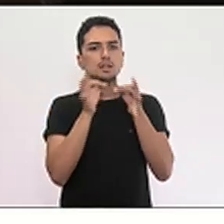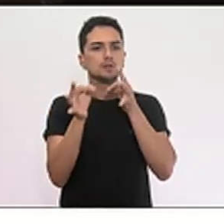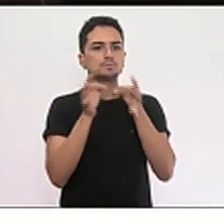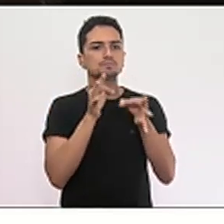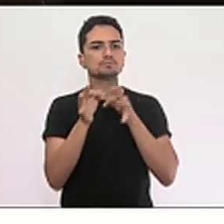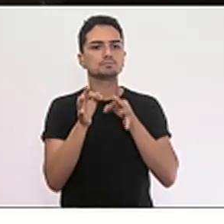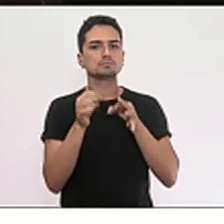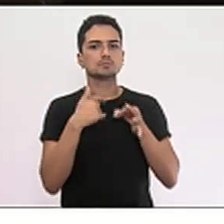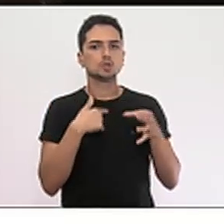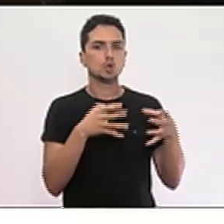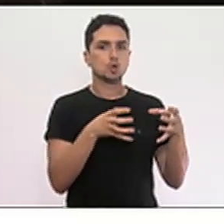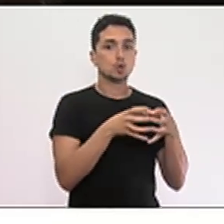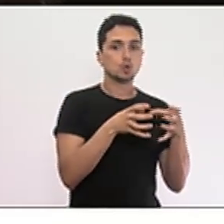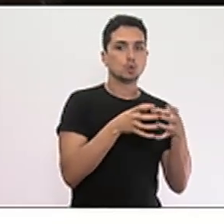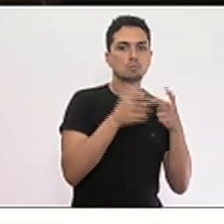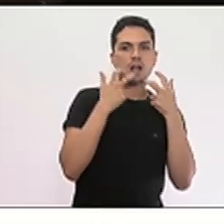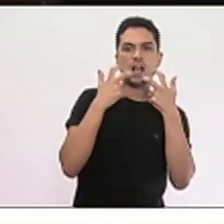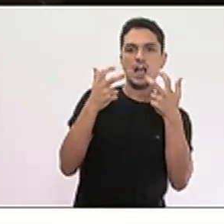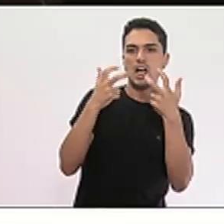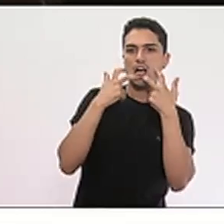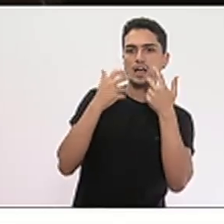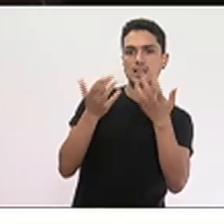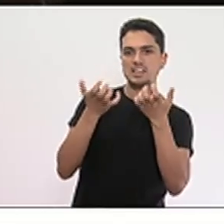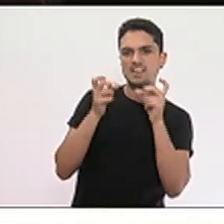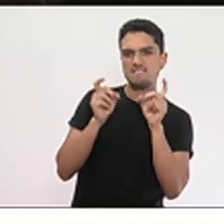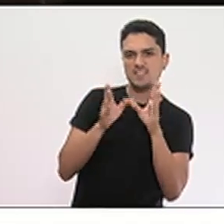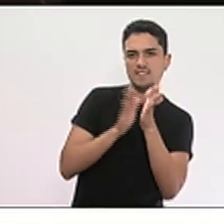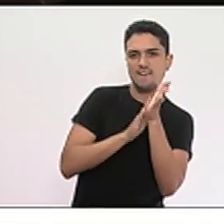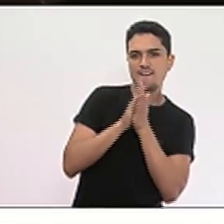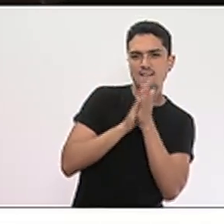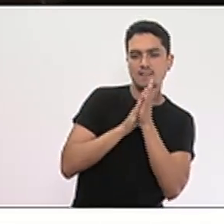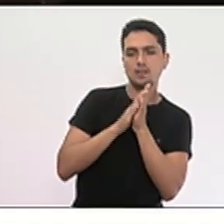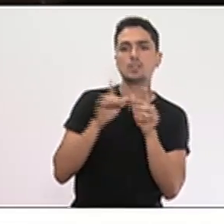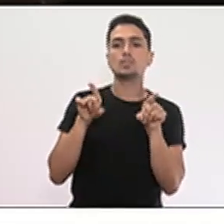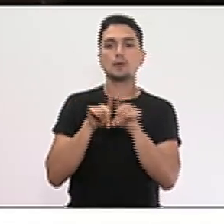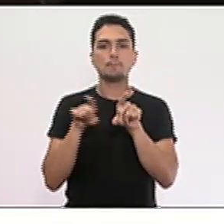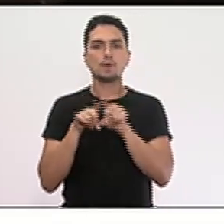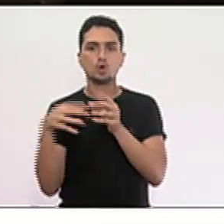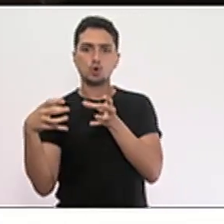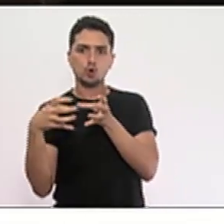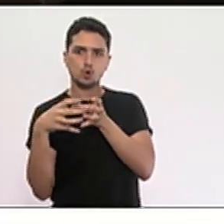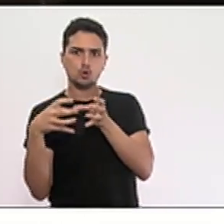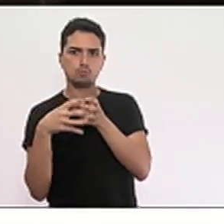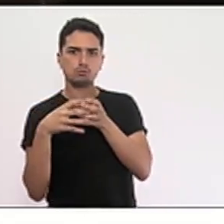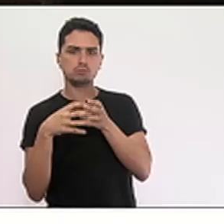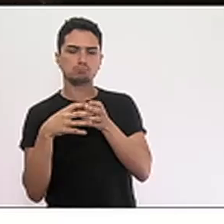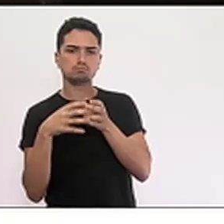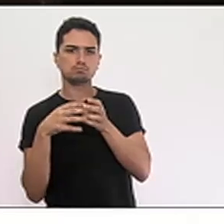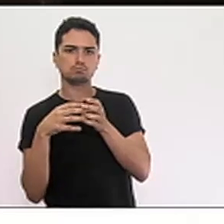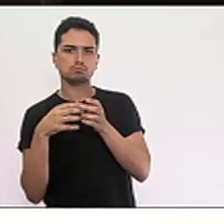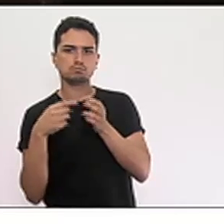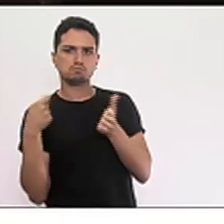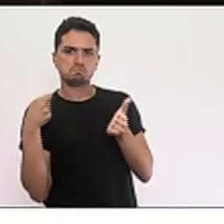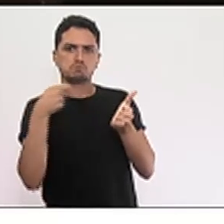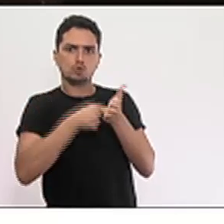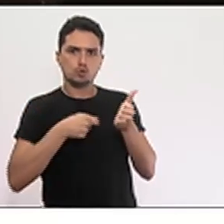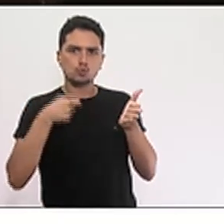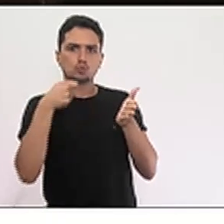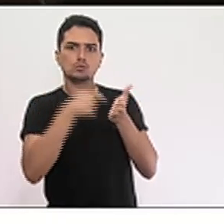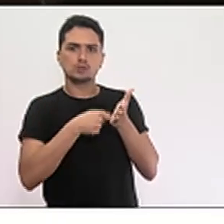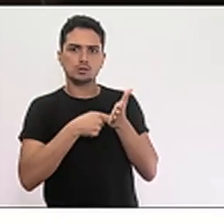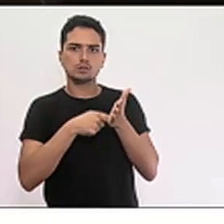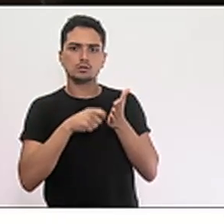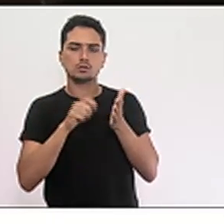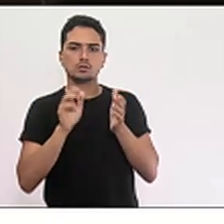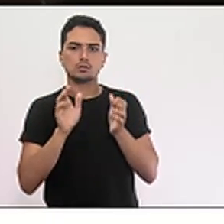venda da água do Estado do Rio de Janeiro, mas também ouvir a frente parlamentar que defende a água e